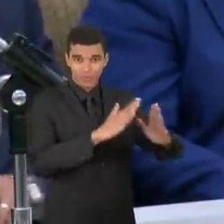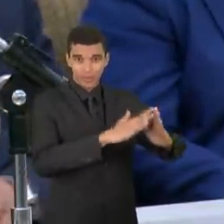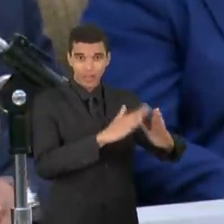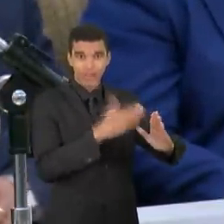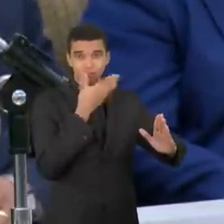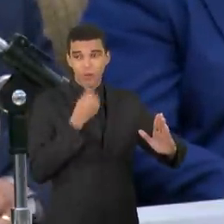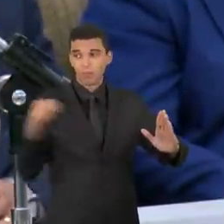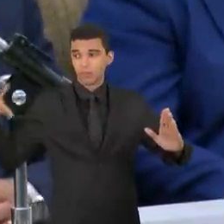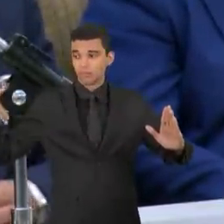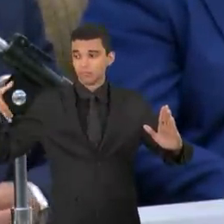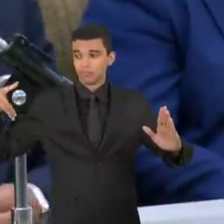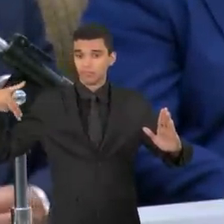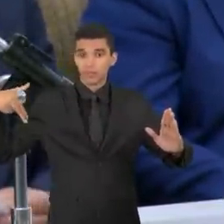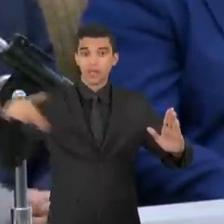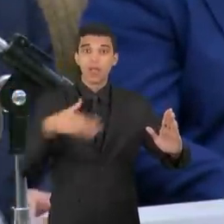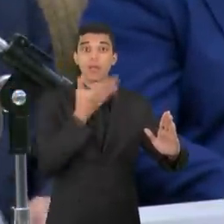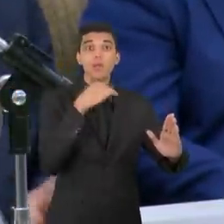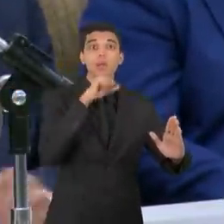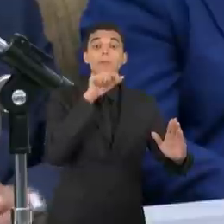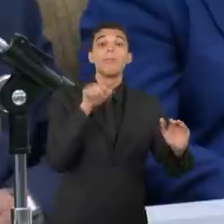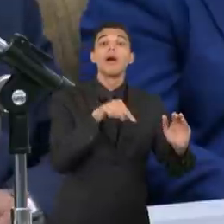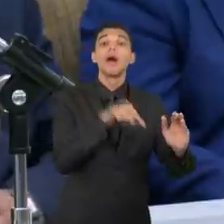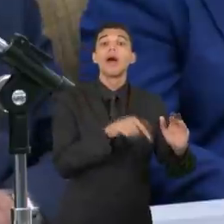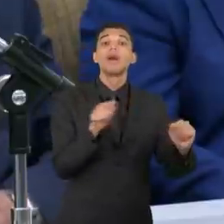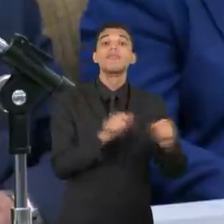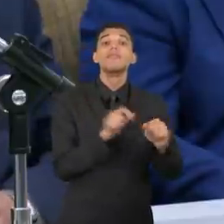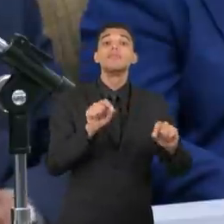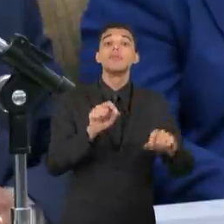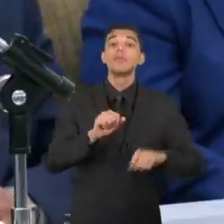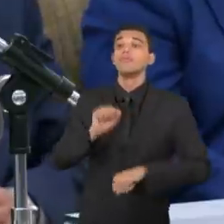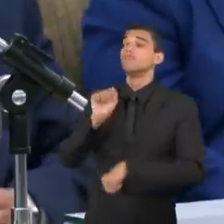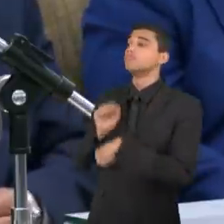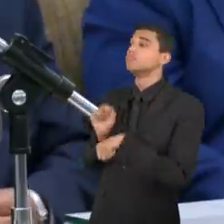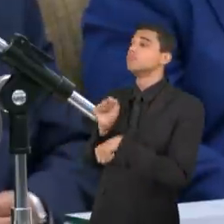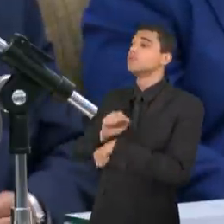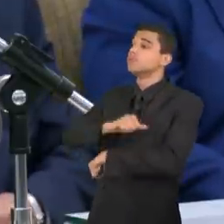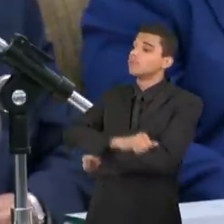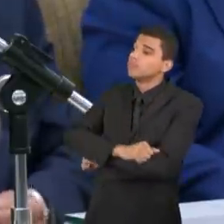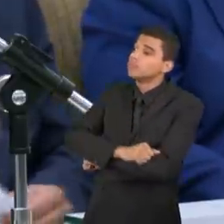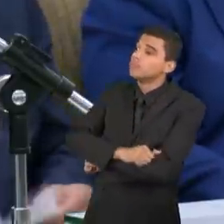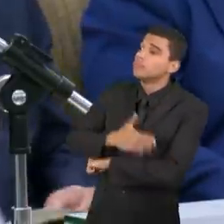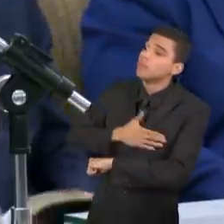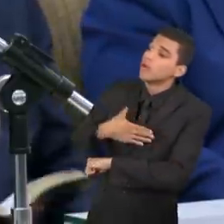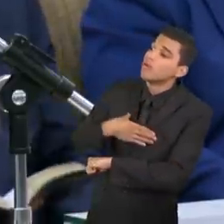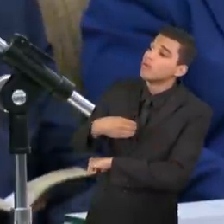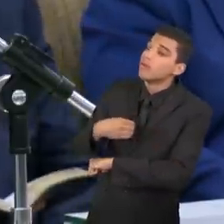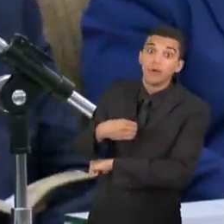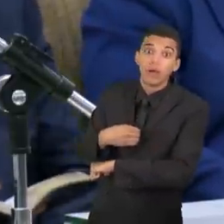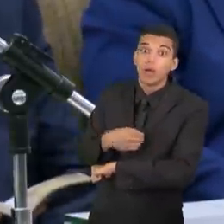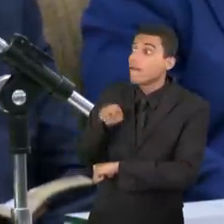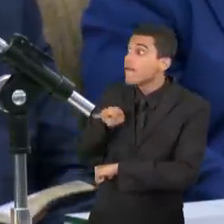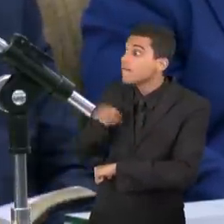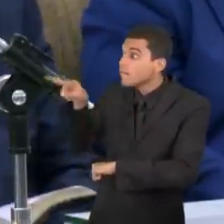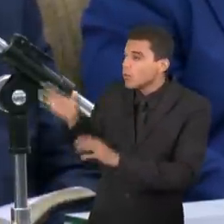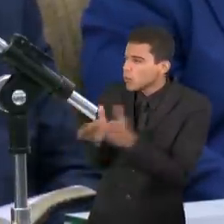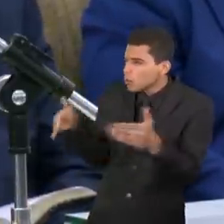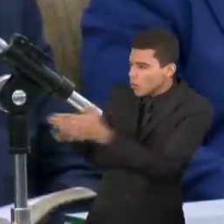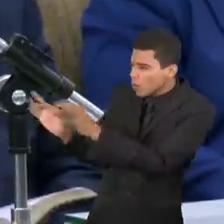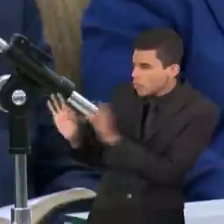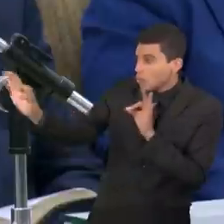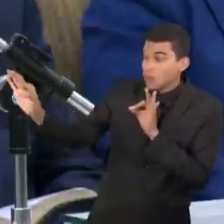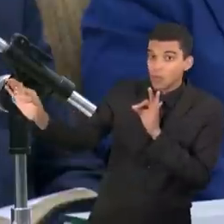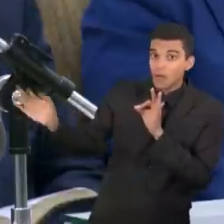se moveu de íntima compaixão, e correndo lançou-se-lhe ao pescoço e o beijou. Isso